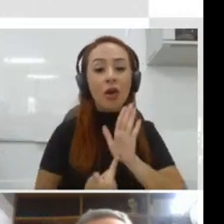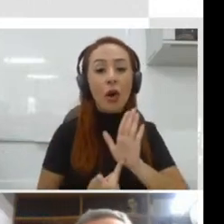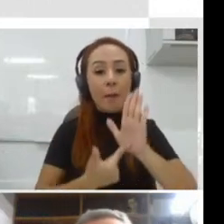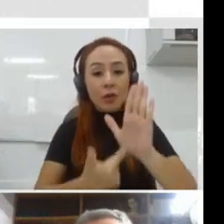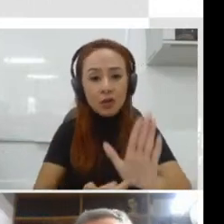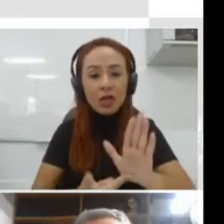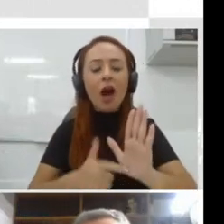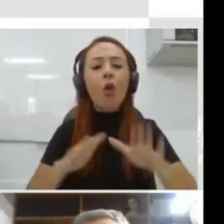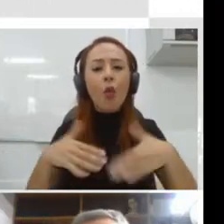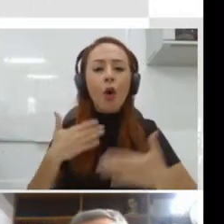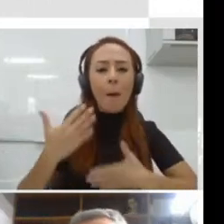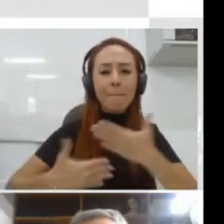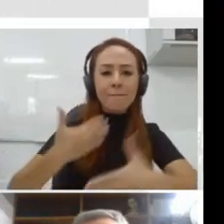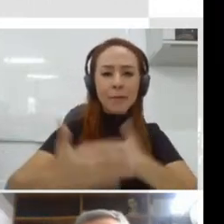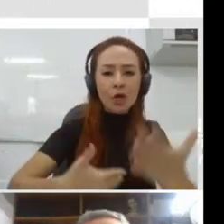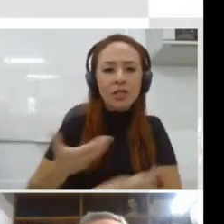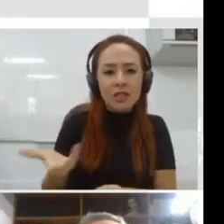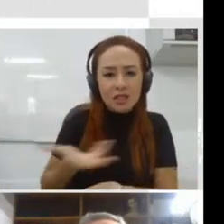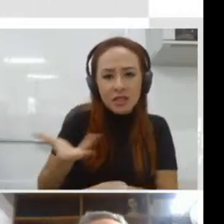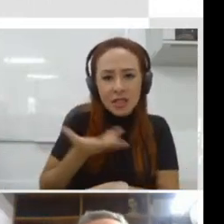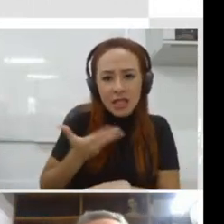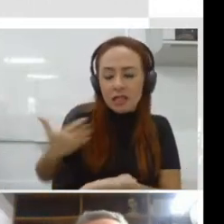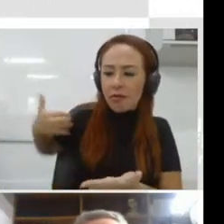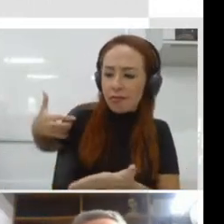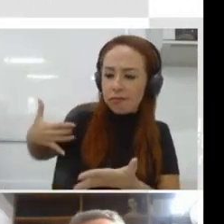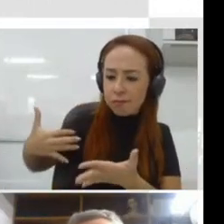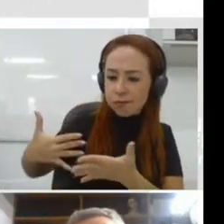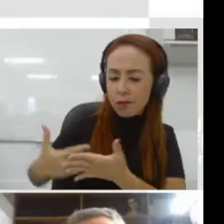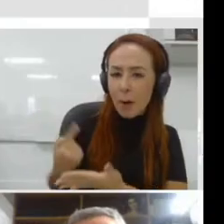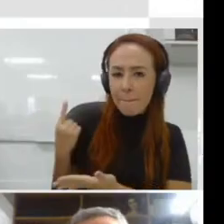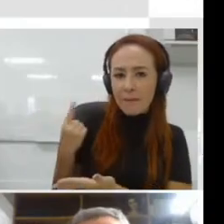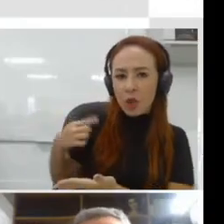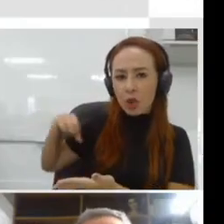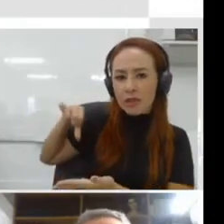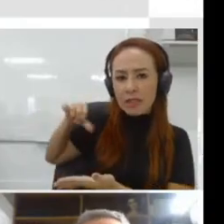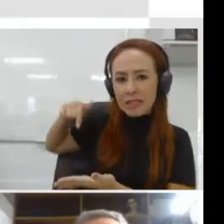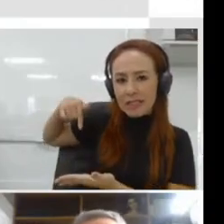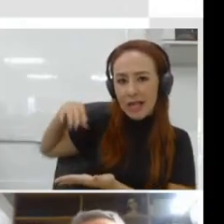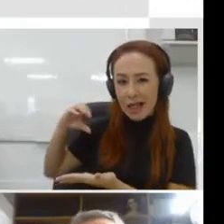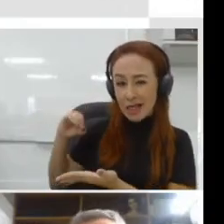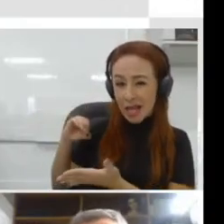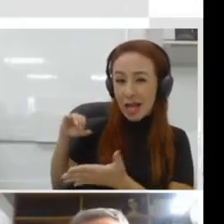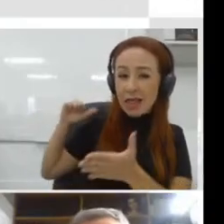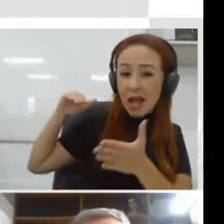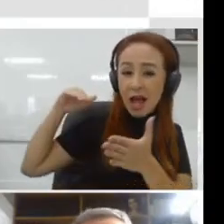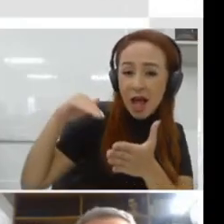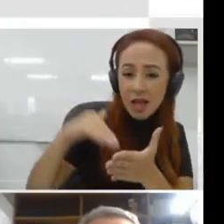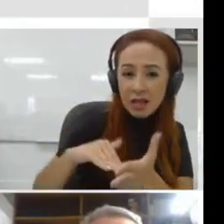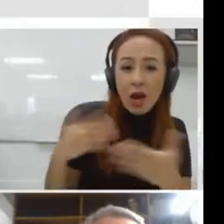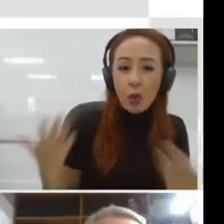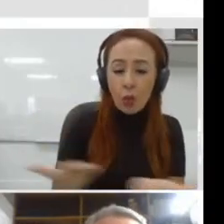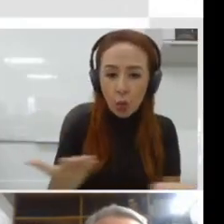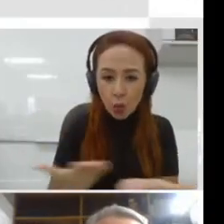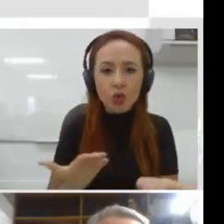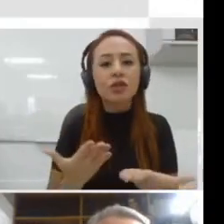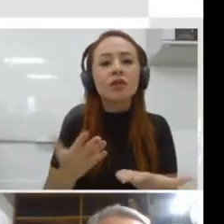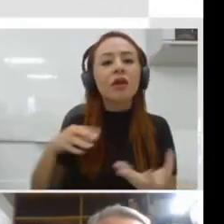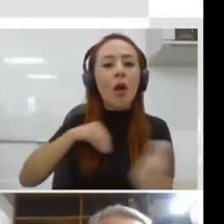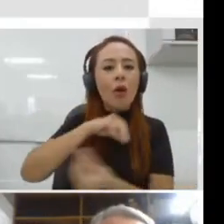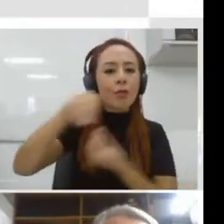de aceleração desde 1970 até 2050, ou seja, um misto de observações e projeções.